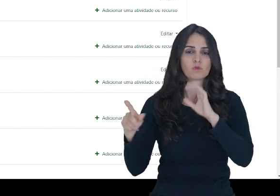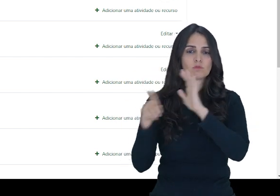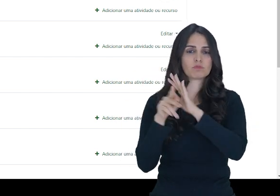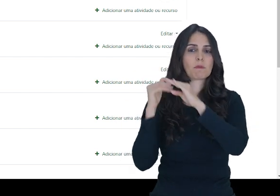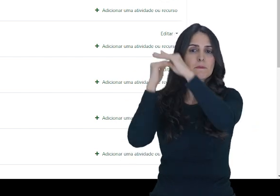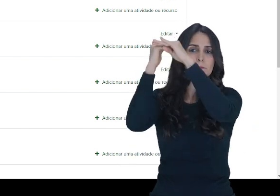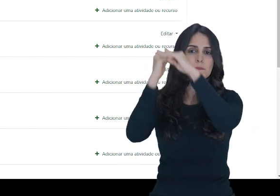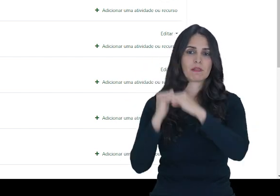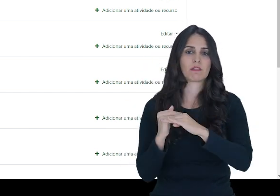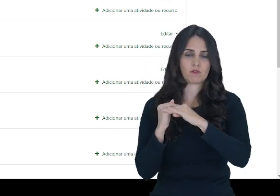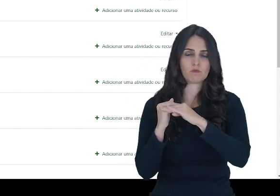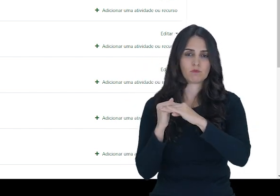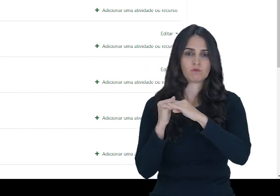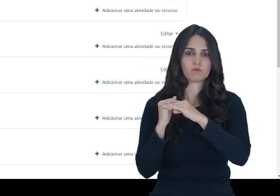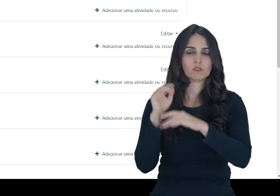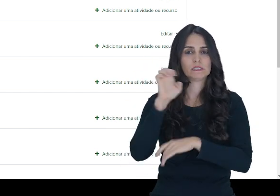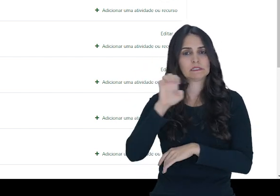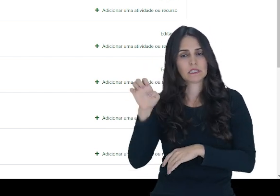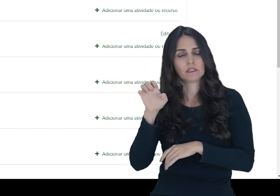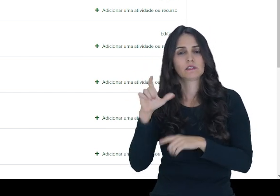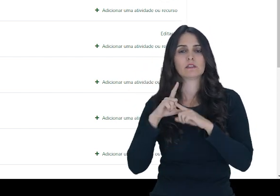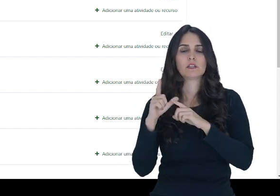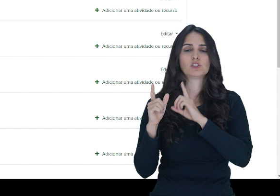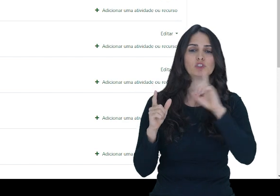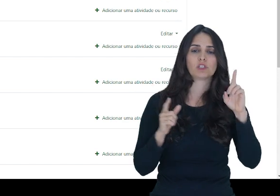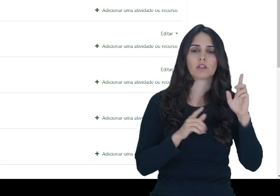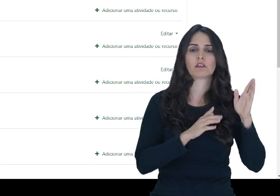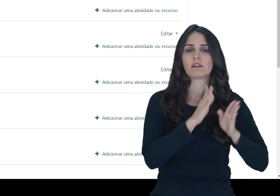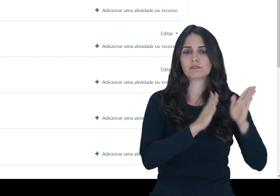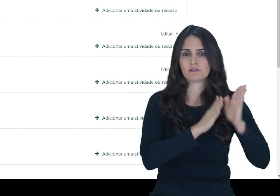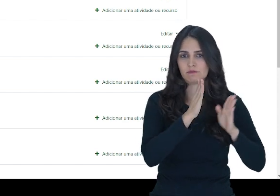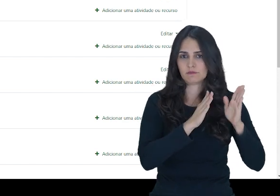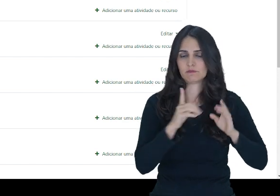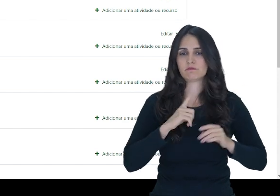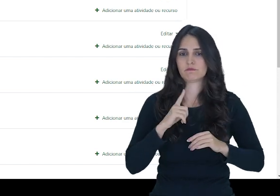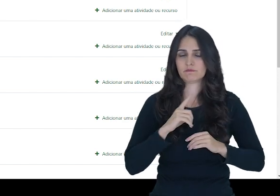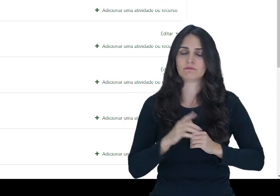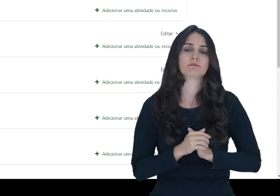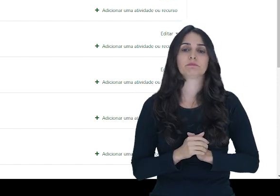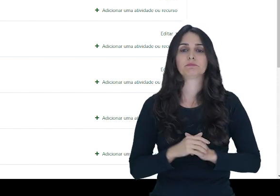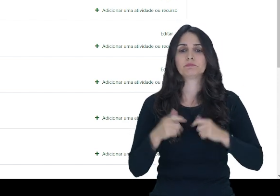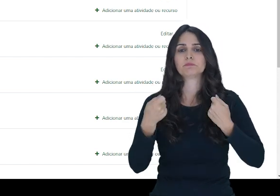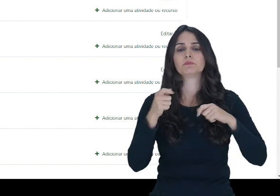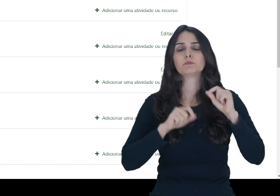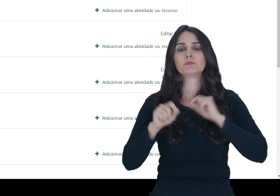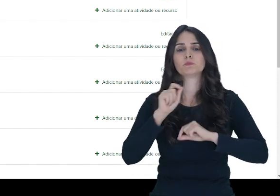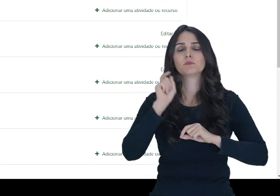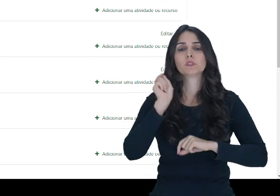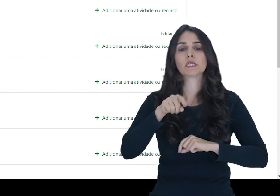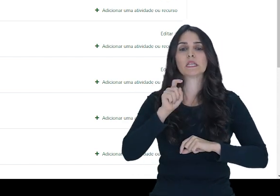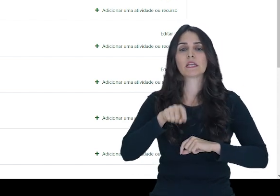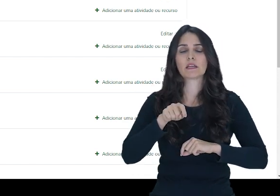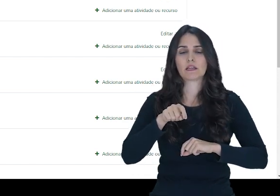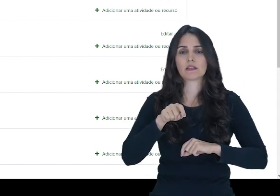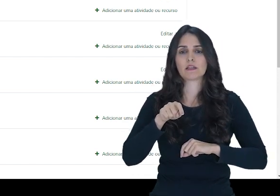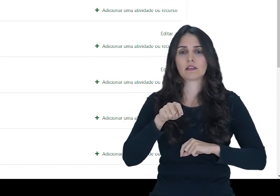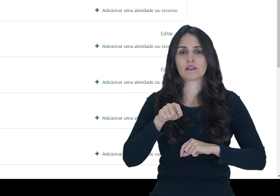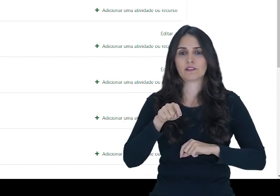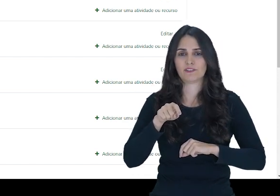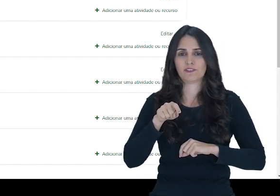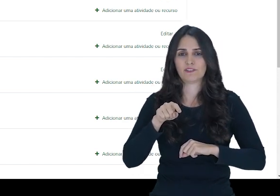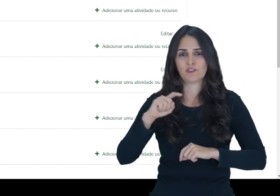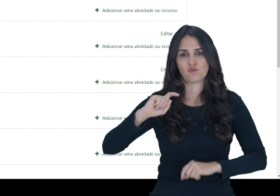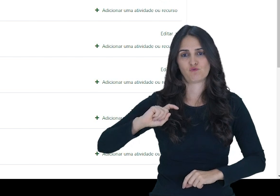são padrão que estão aqui na esquerda e o bloco acessibilidade na direita no caso nós precisamos clicar aqui no